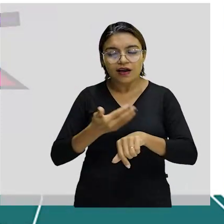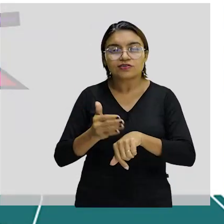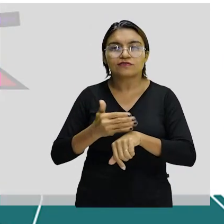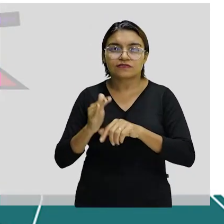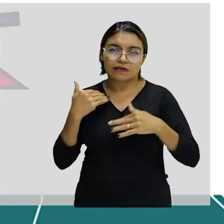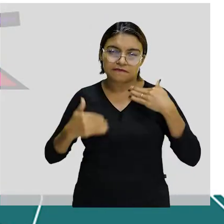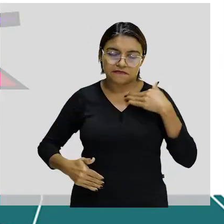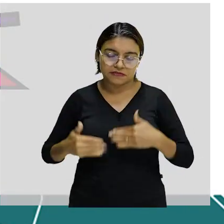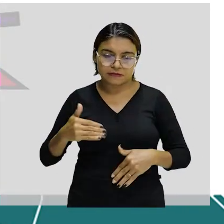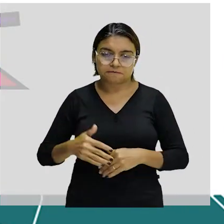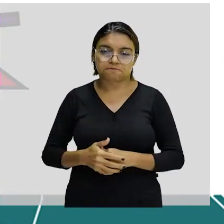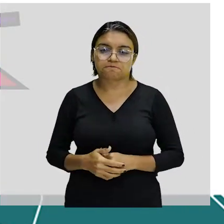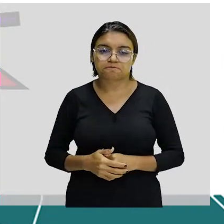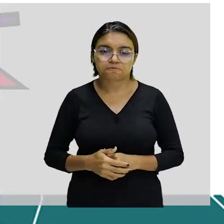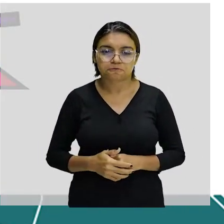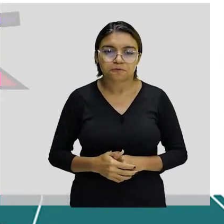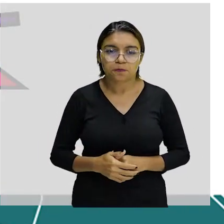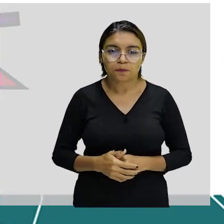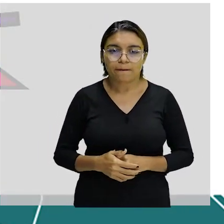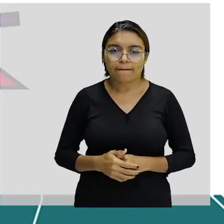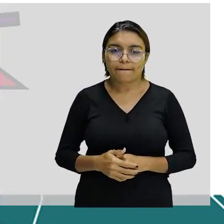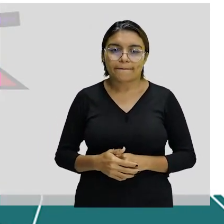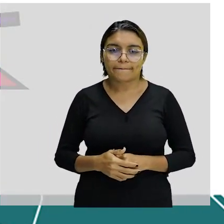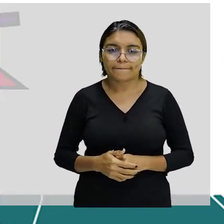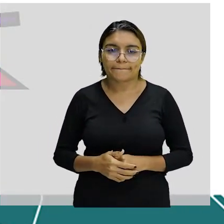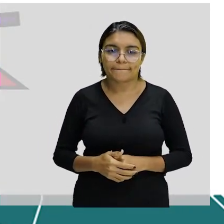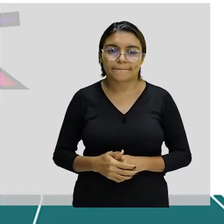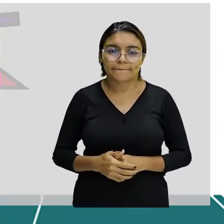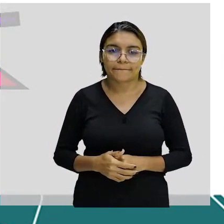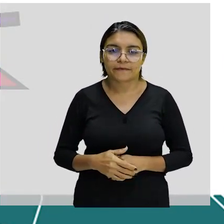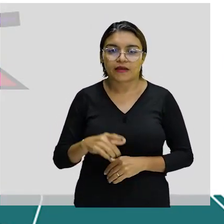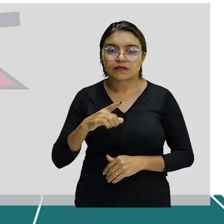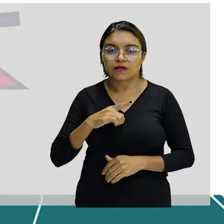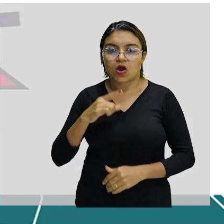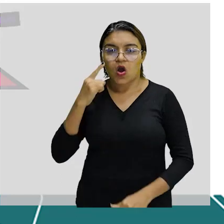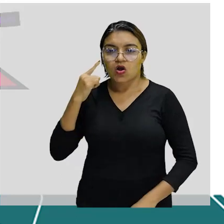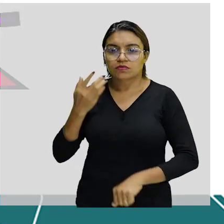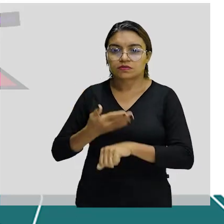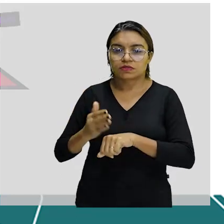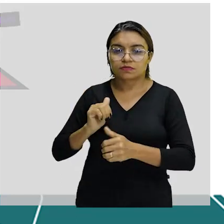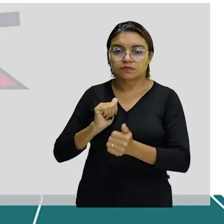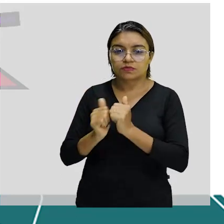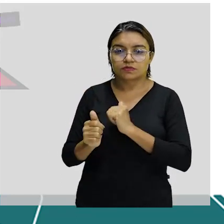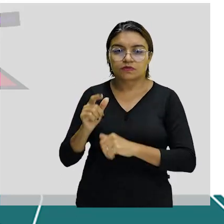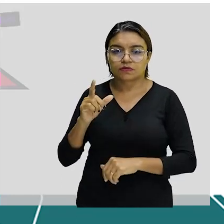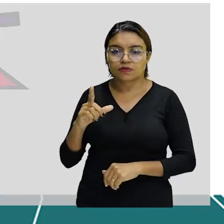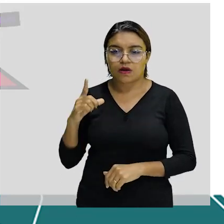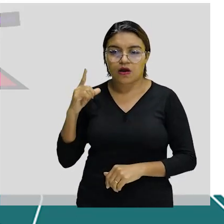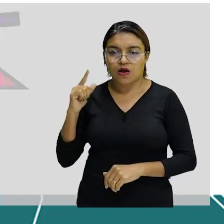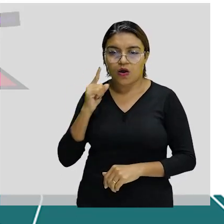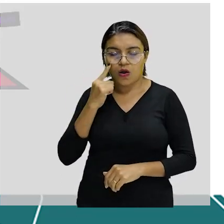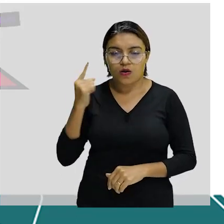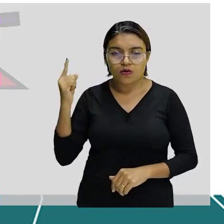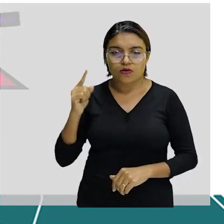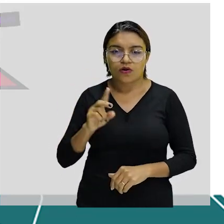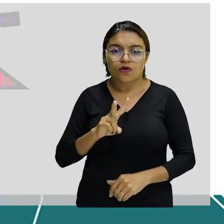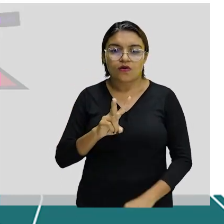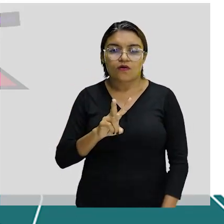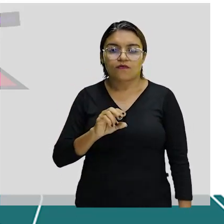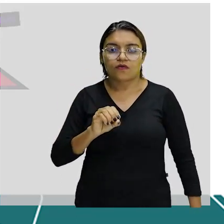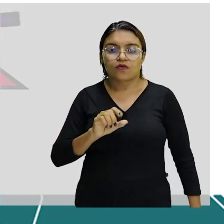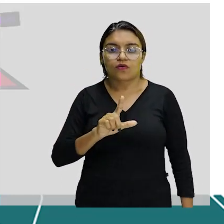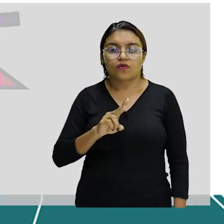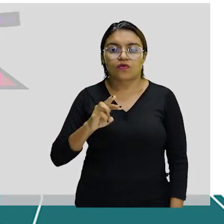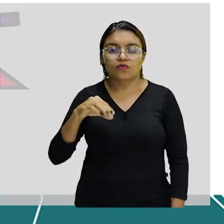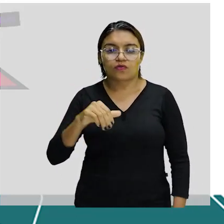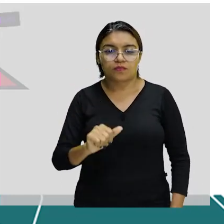Aí, em relação aos princípios do treinamento esportivo, trouxe aqui para vocês, ó, volume versus intensidade. Mais uma